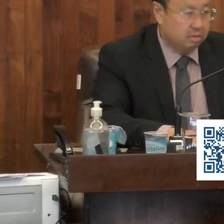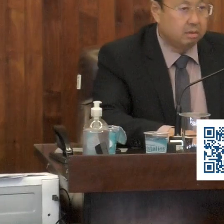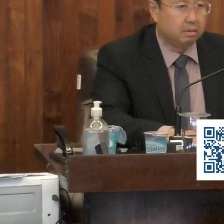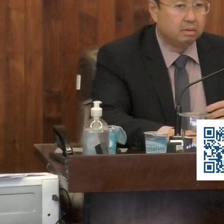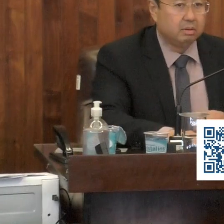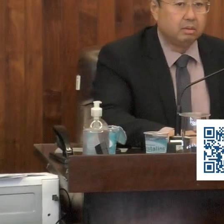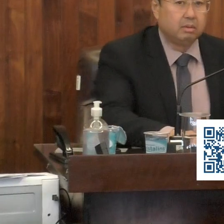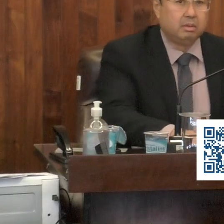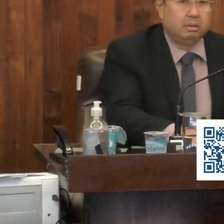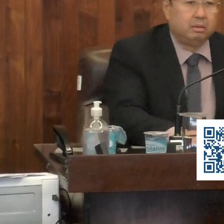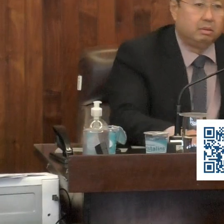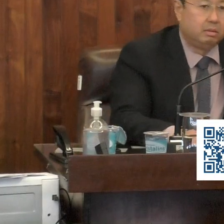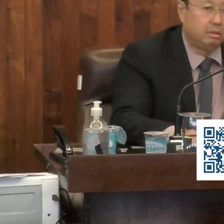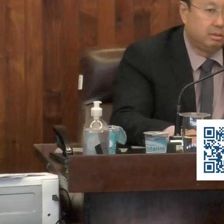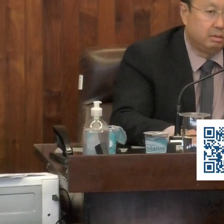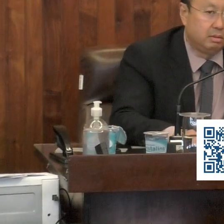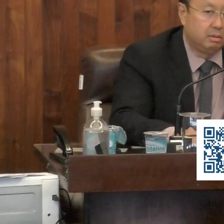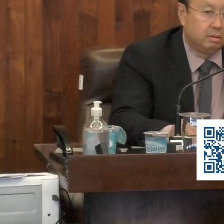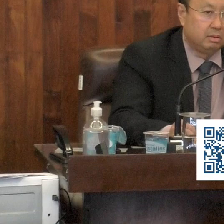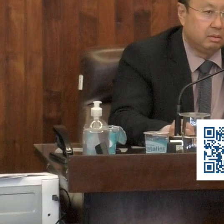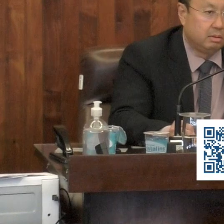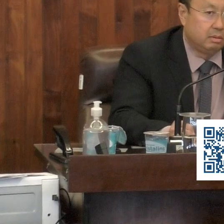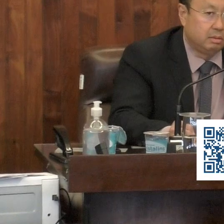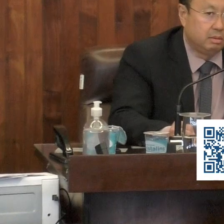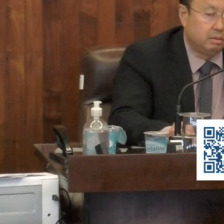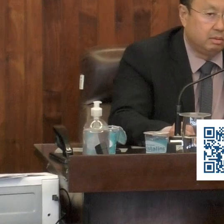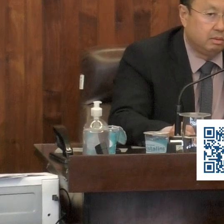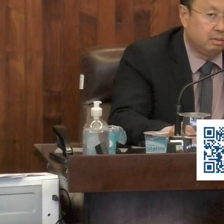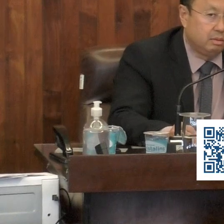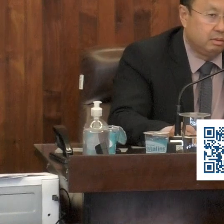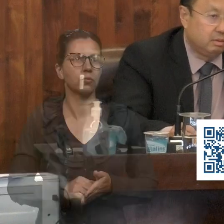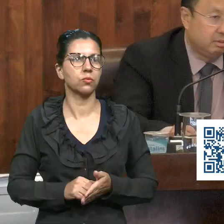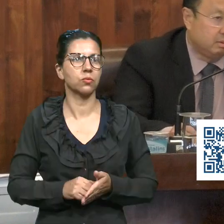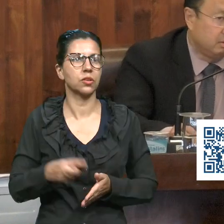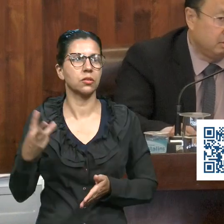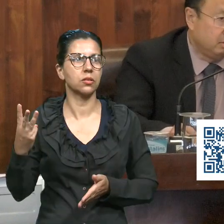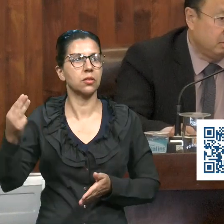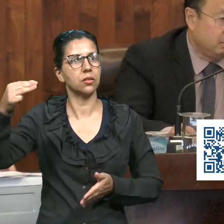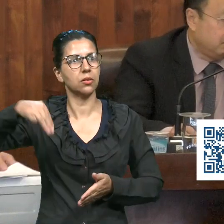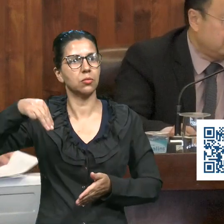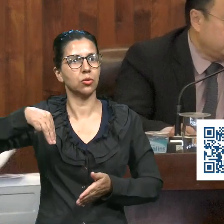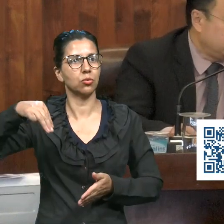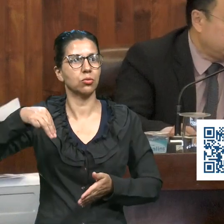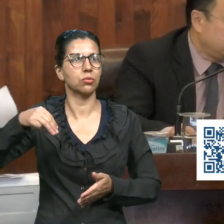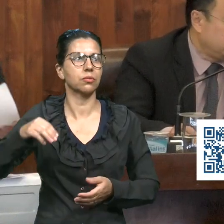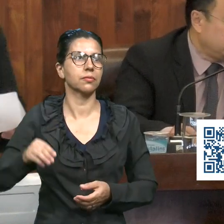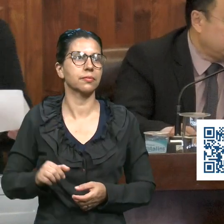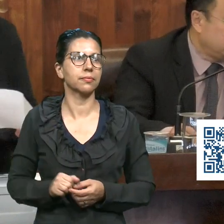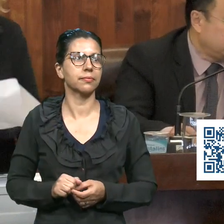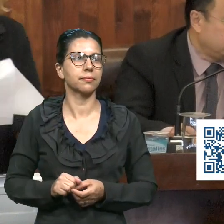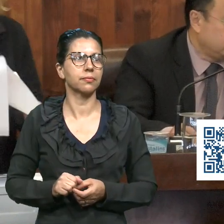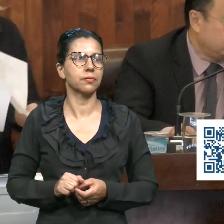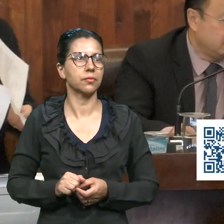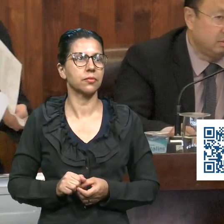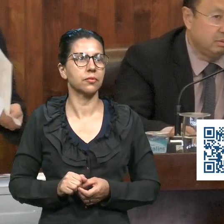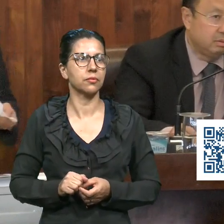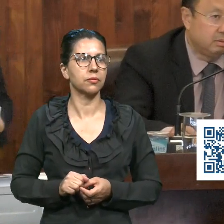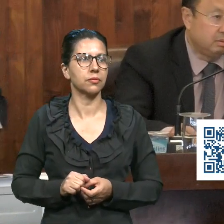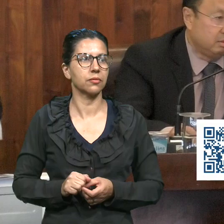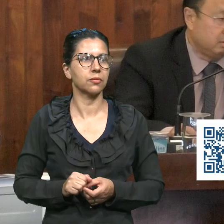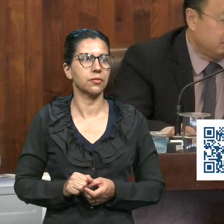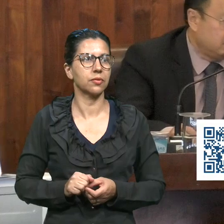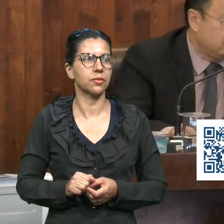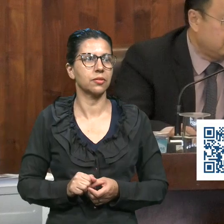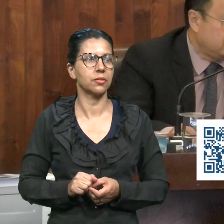Inscrito o vereador Dr. Eduardo Nardi, que na forma regimental dispõe de 3 minutos. Em seguida, inscrito o vereador